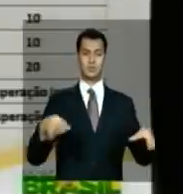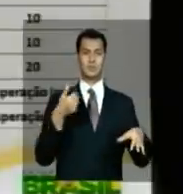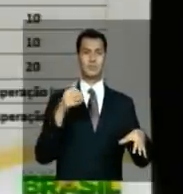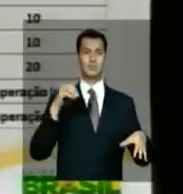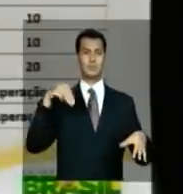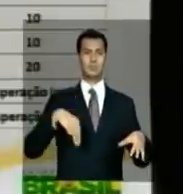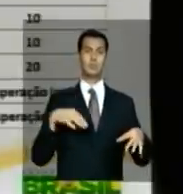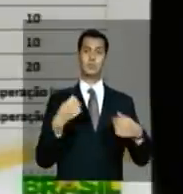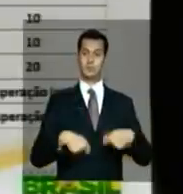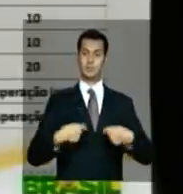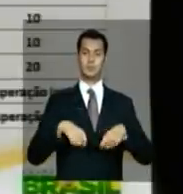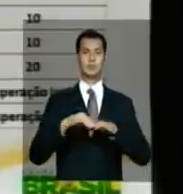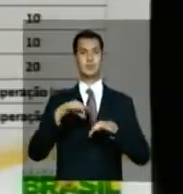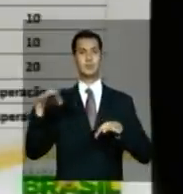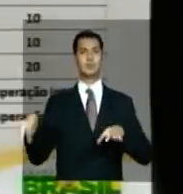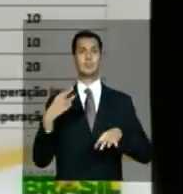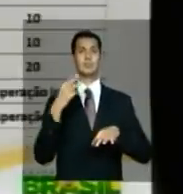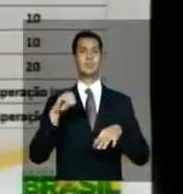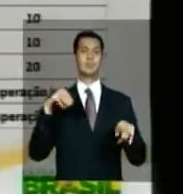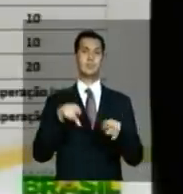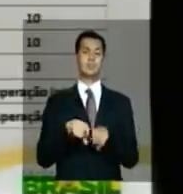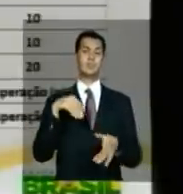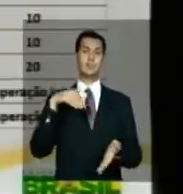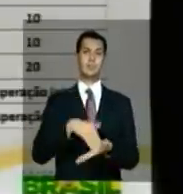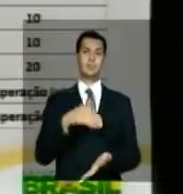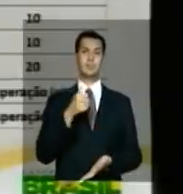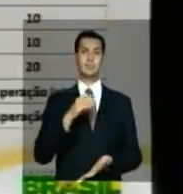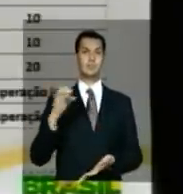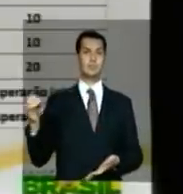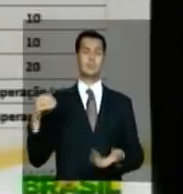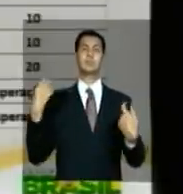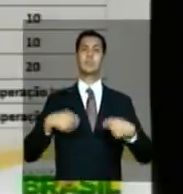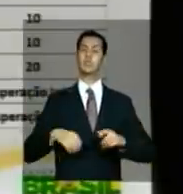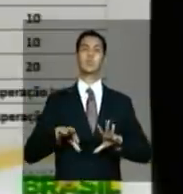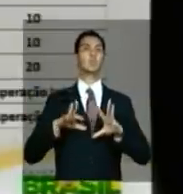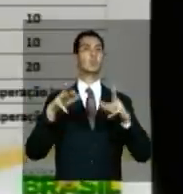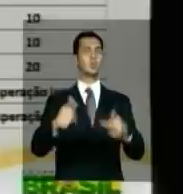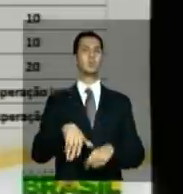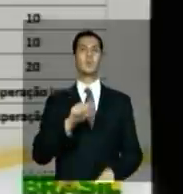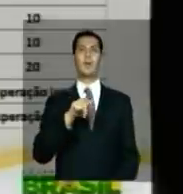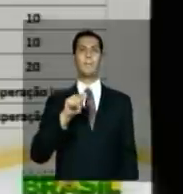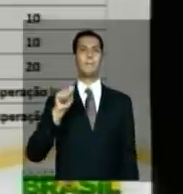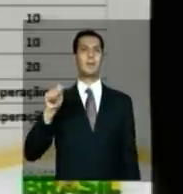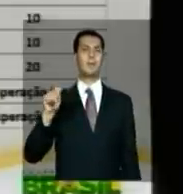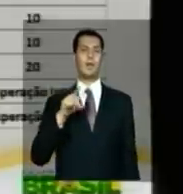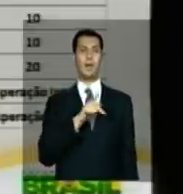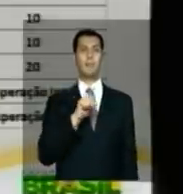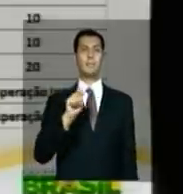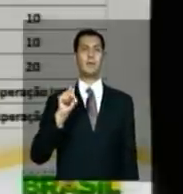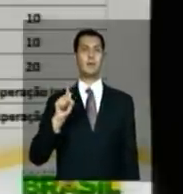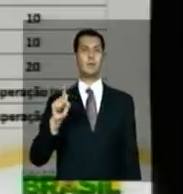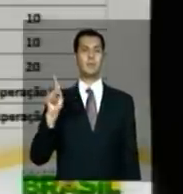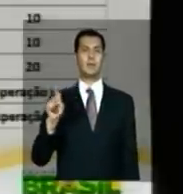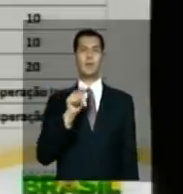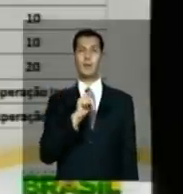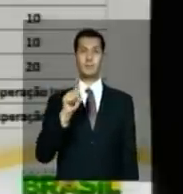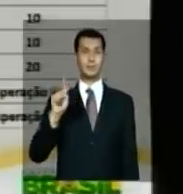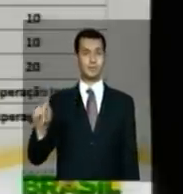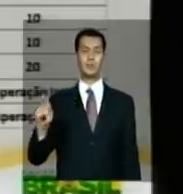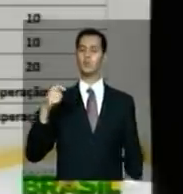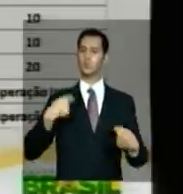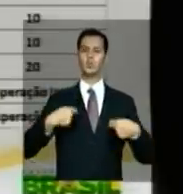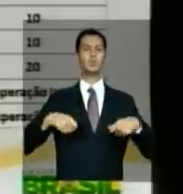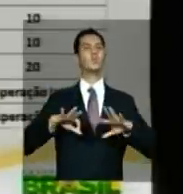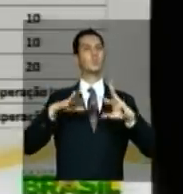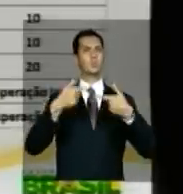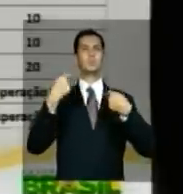recompõe de 30 a 100 com recuperação integral de todas as apps não tem somatória